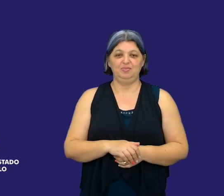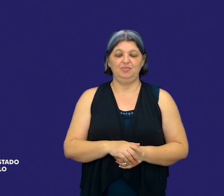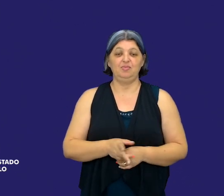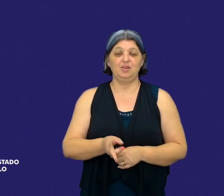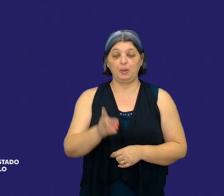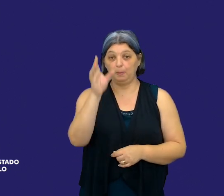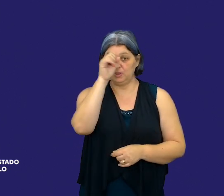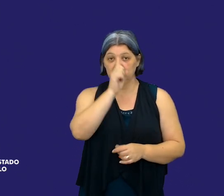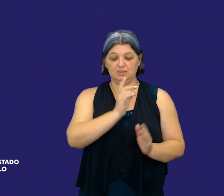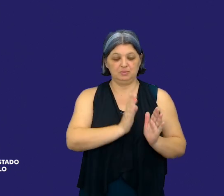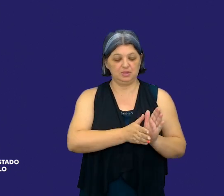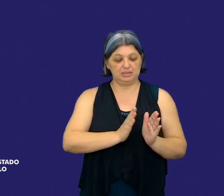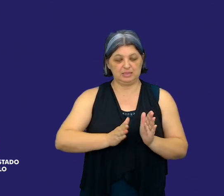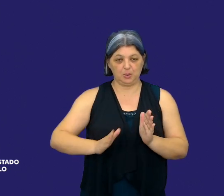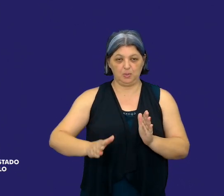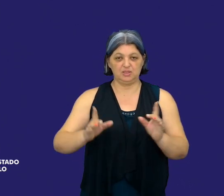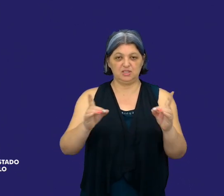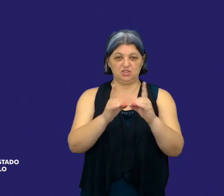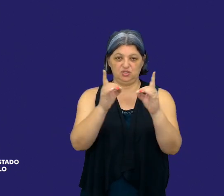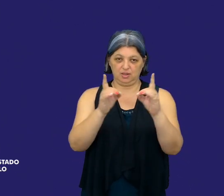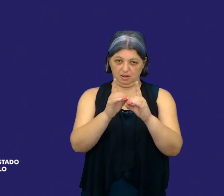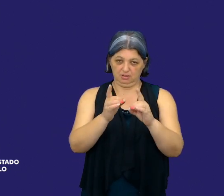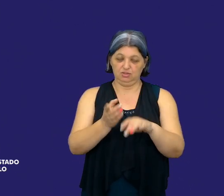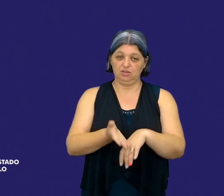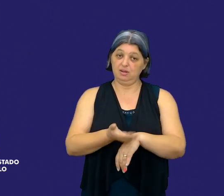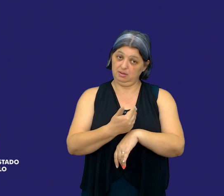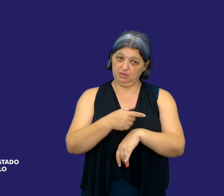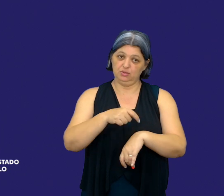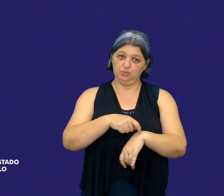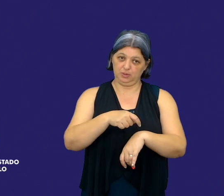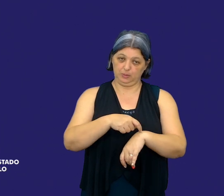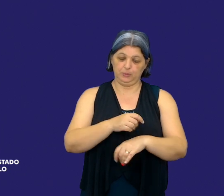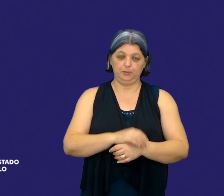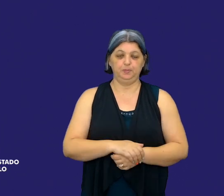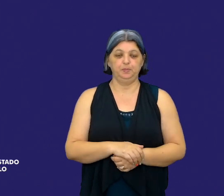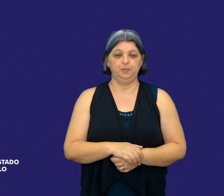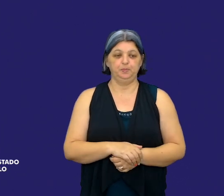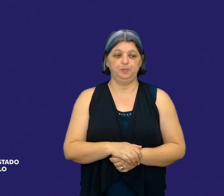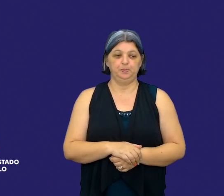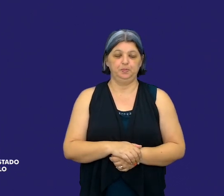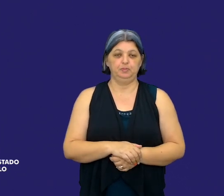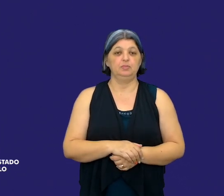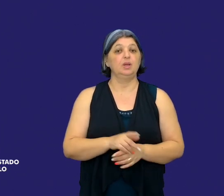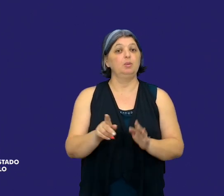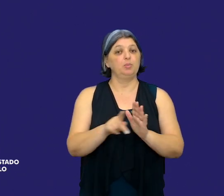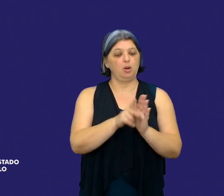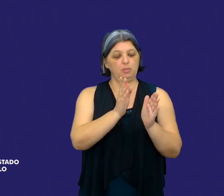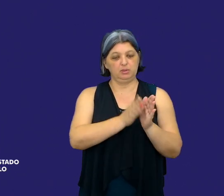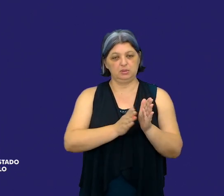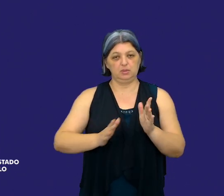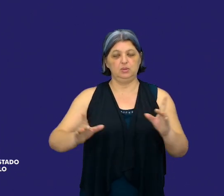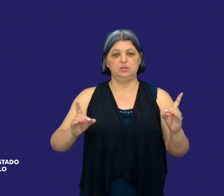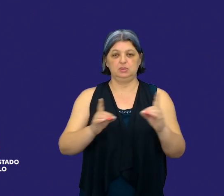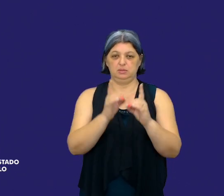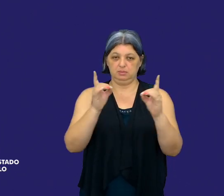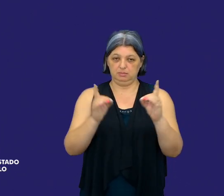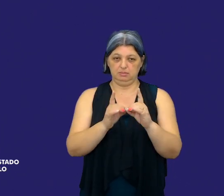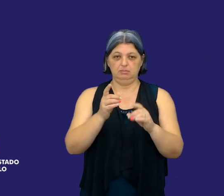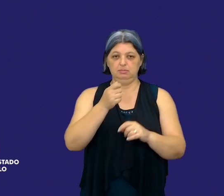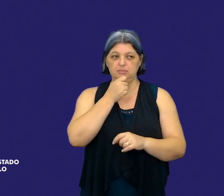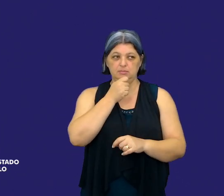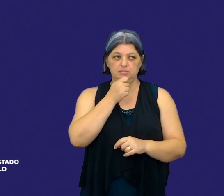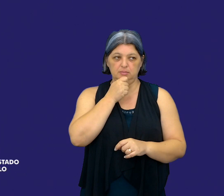uma sequência didática com antecedência, ou seja, com uma sequência didática que ainda não